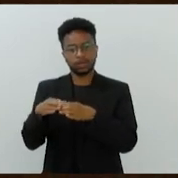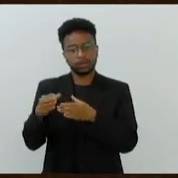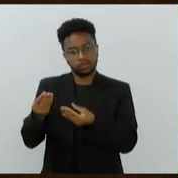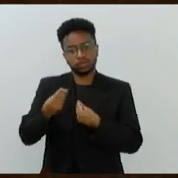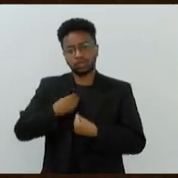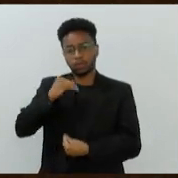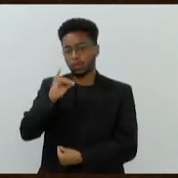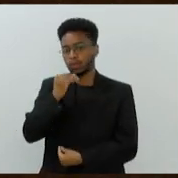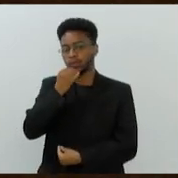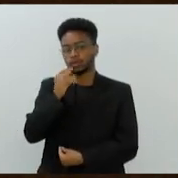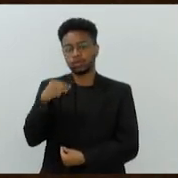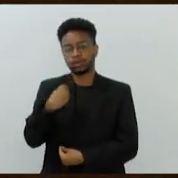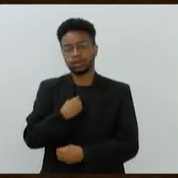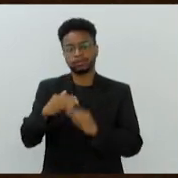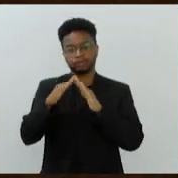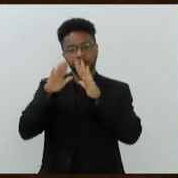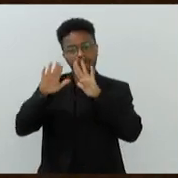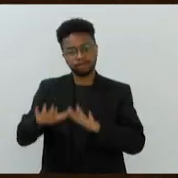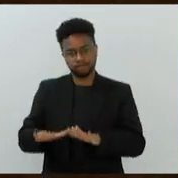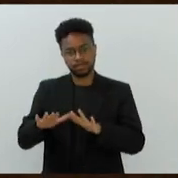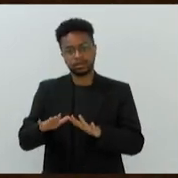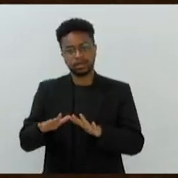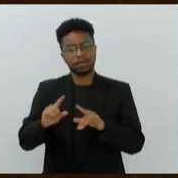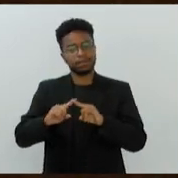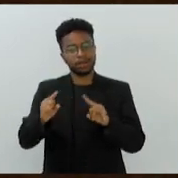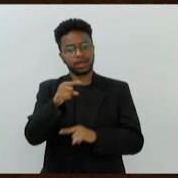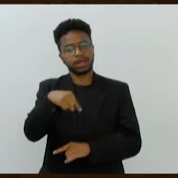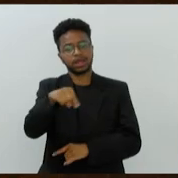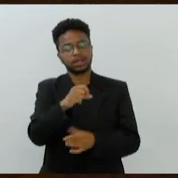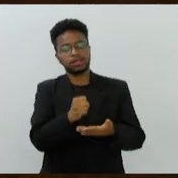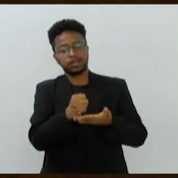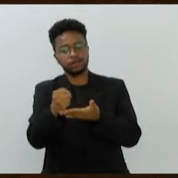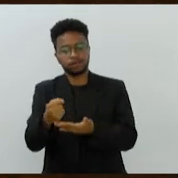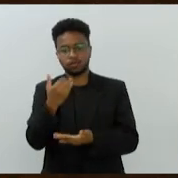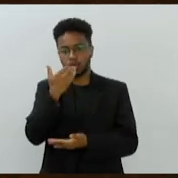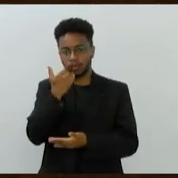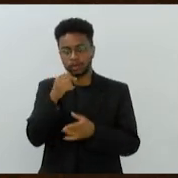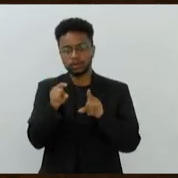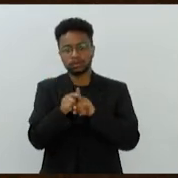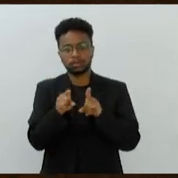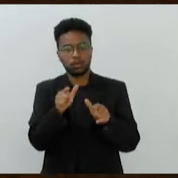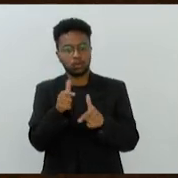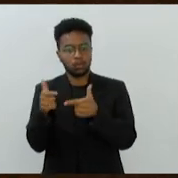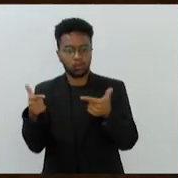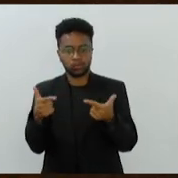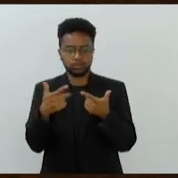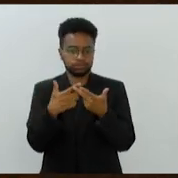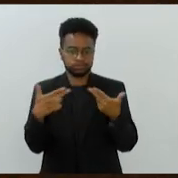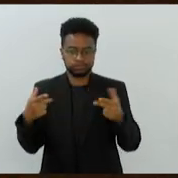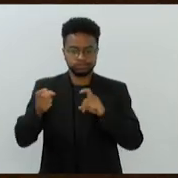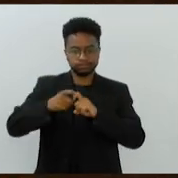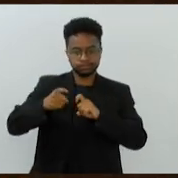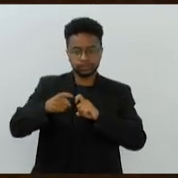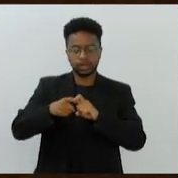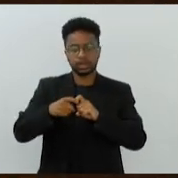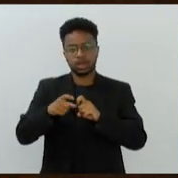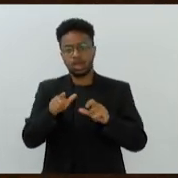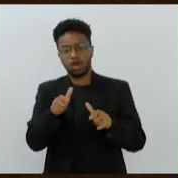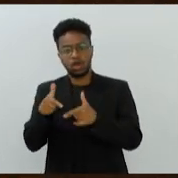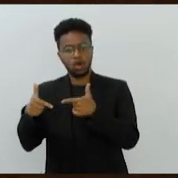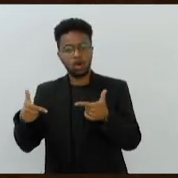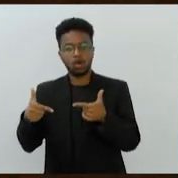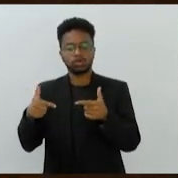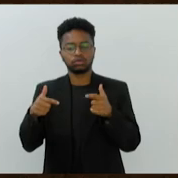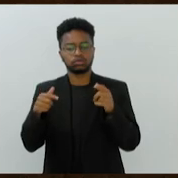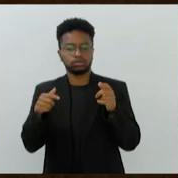maioria, de ficarmos em casa enquanto levaram lá nosso alimento e tantos outros medicamentos e tantos outros atributos